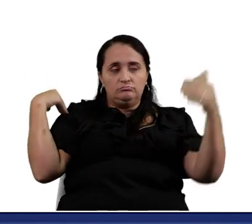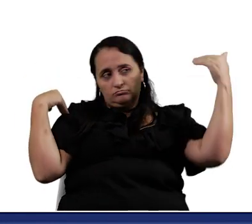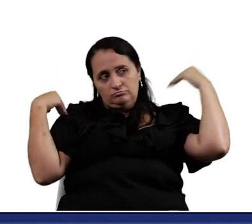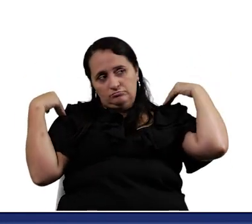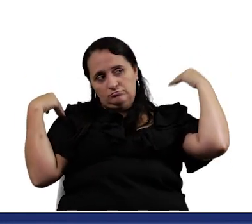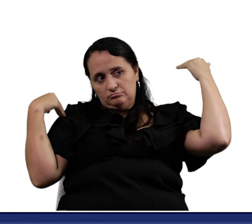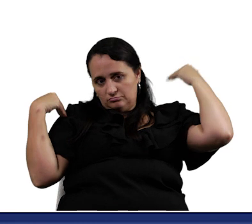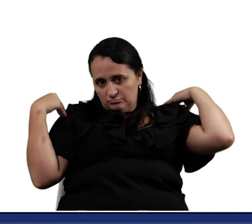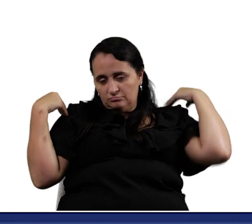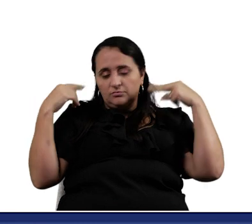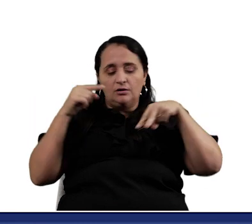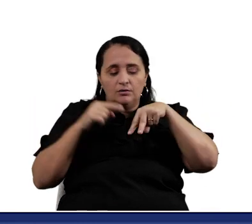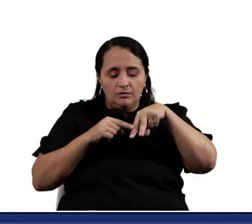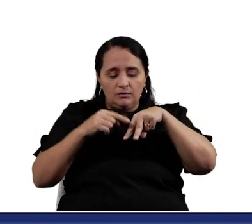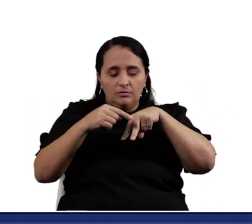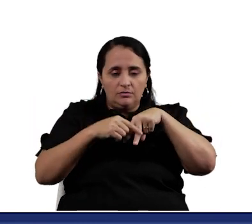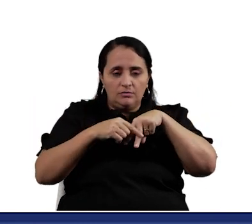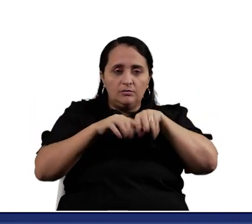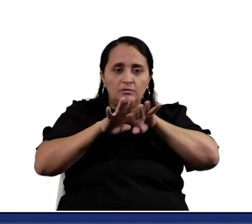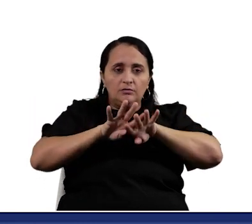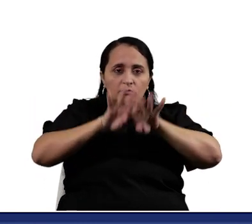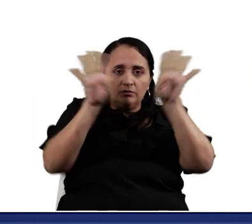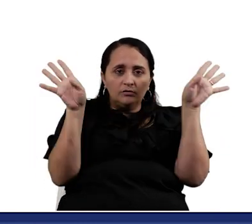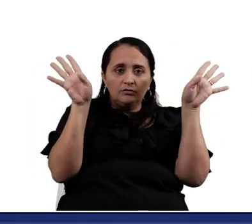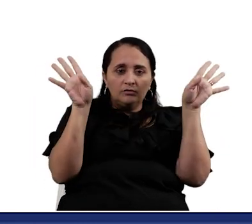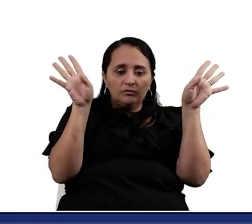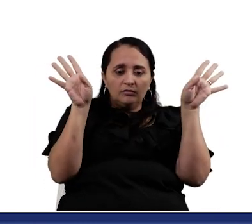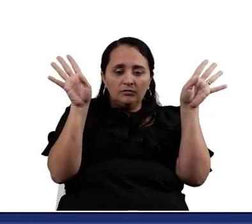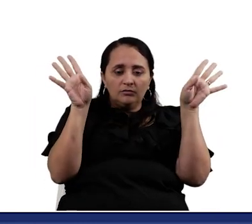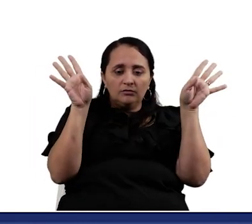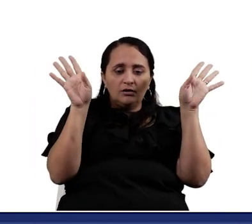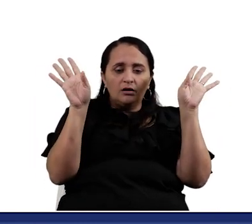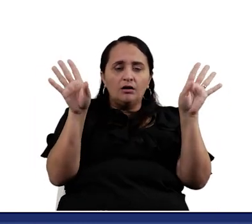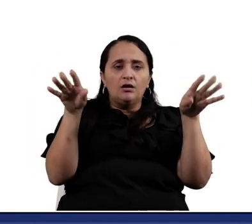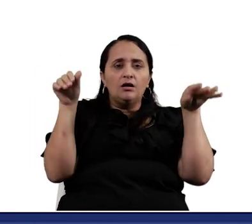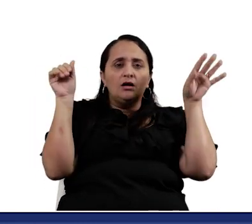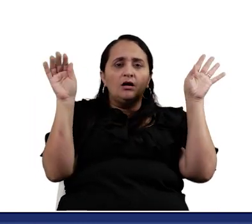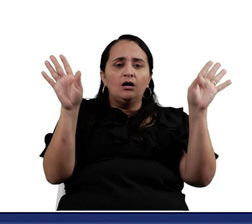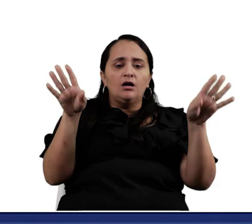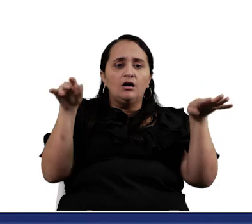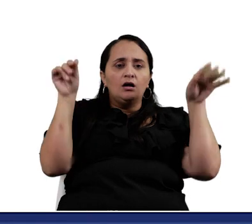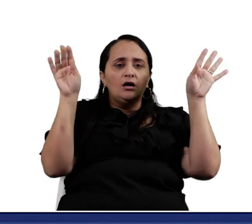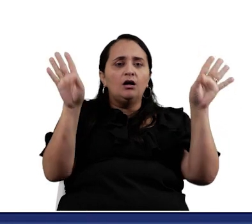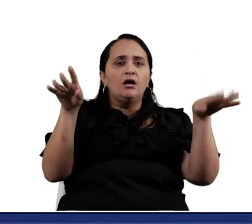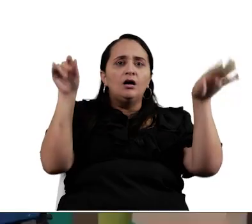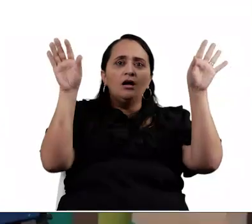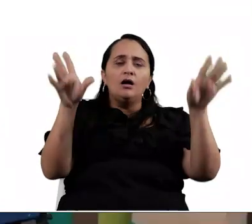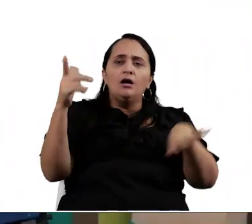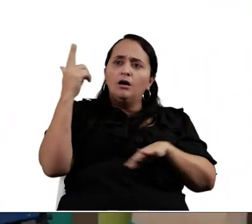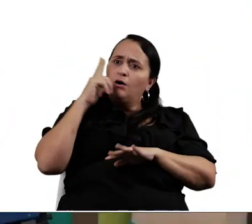porco. Este ficou radiante e começou a voar ao lado do seu amigo